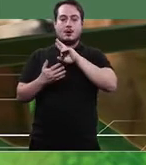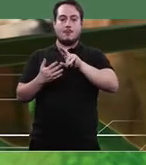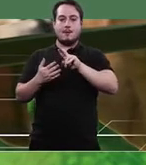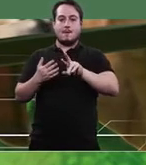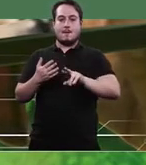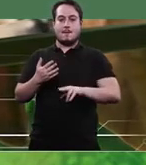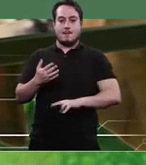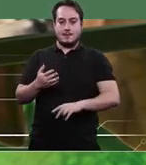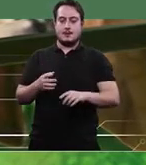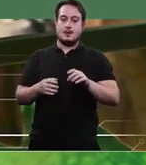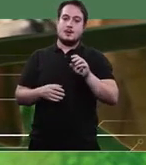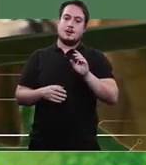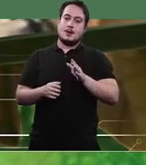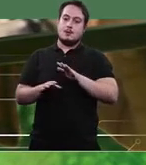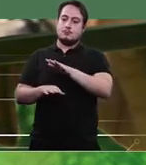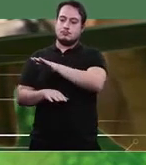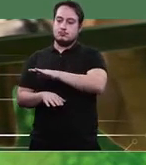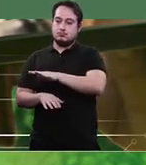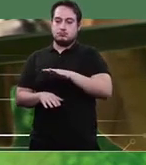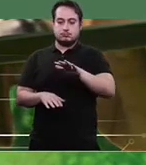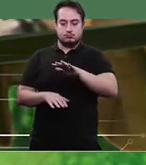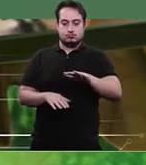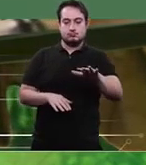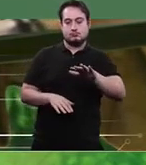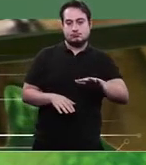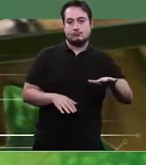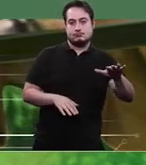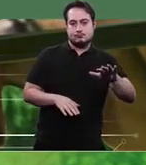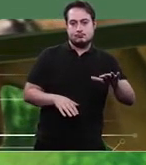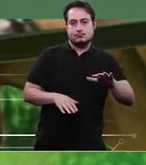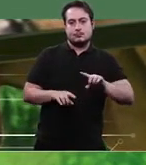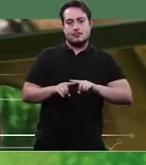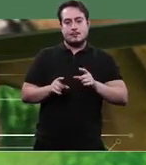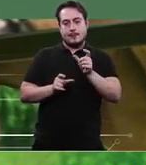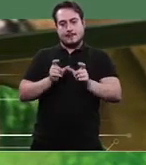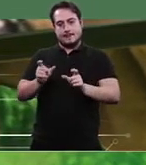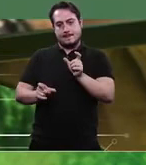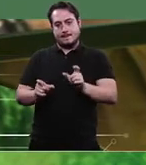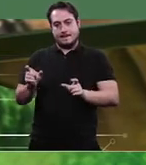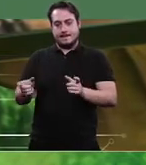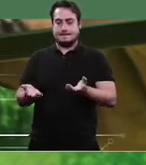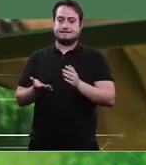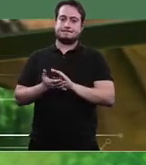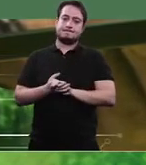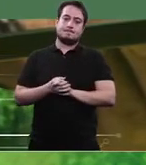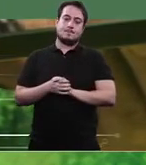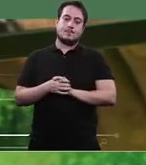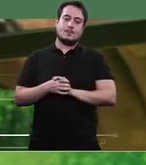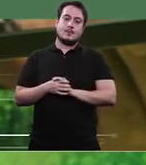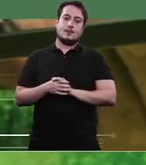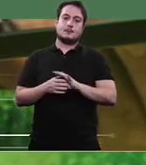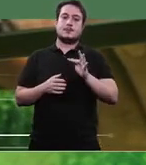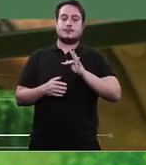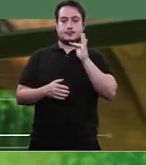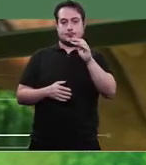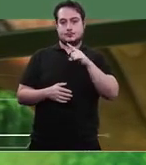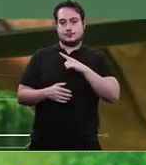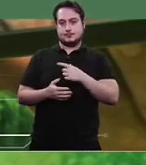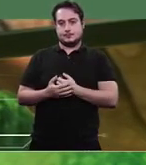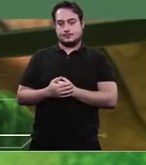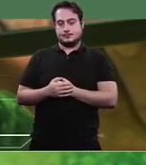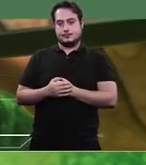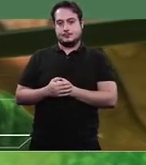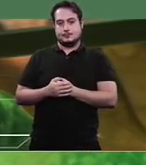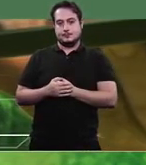diversificação, setorial, um esforço de diversificação de produtos exportados. Para o futuro, né?